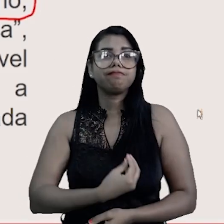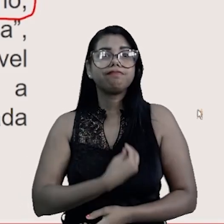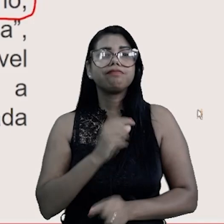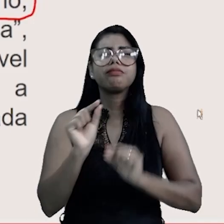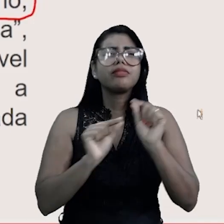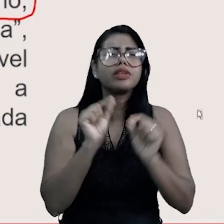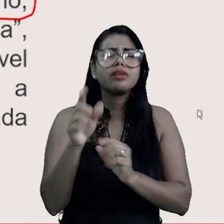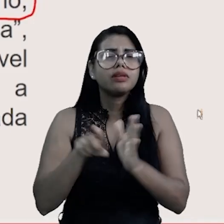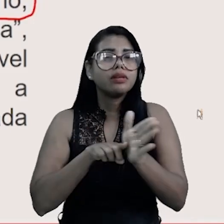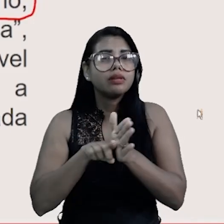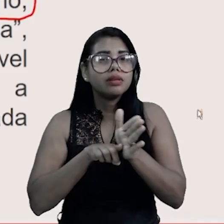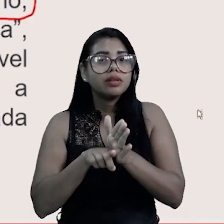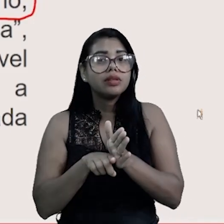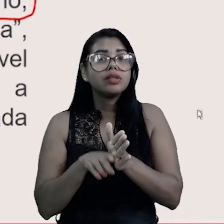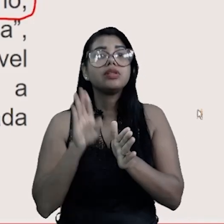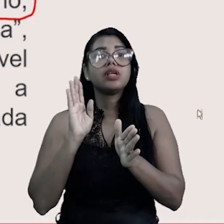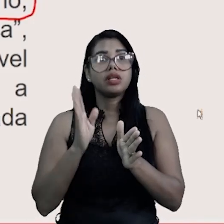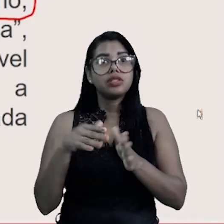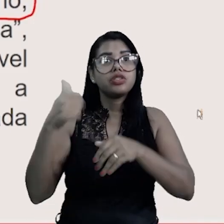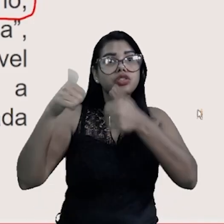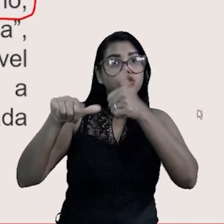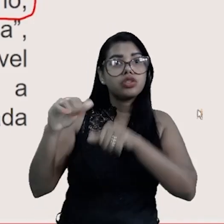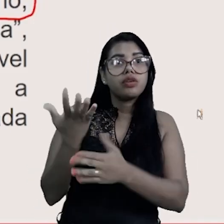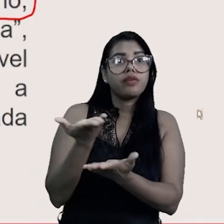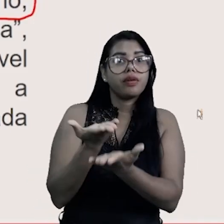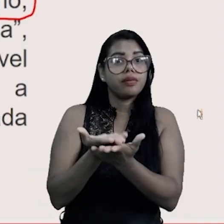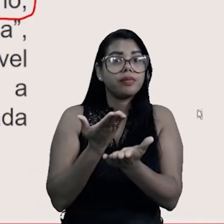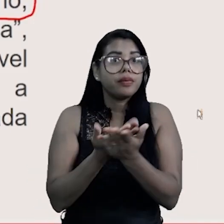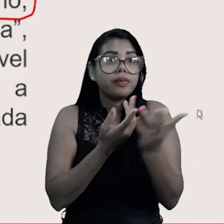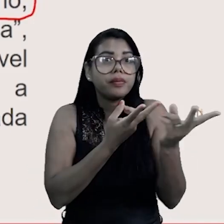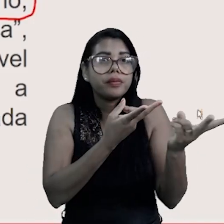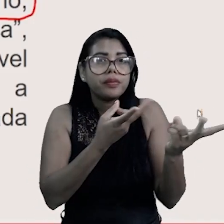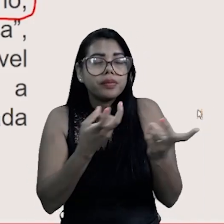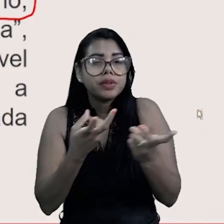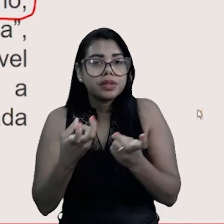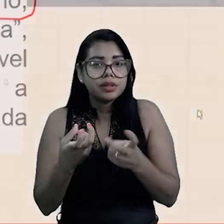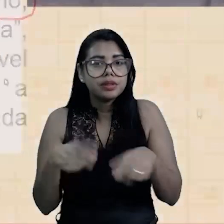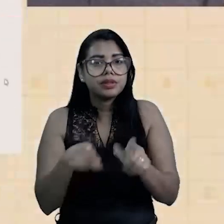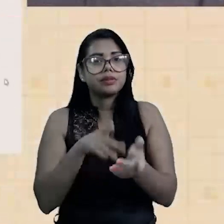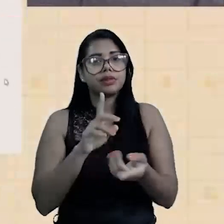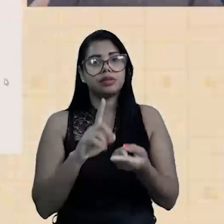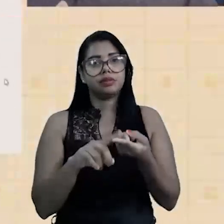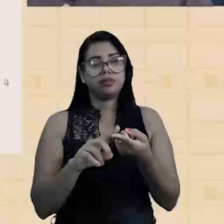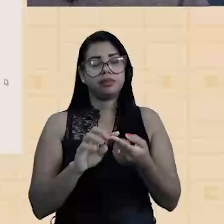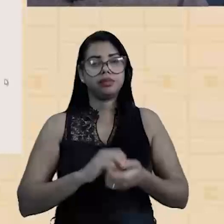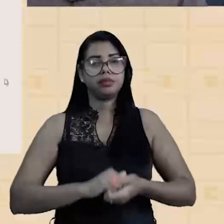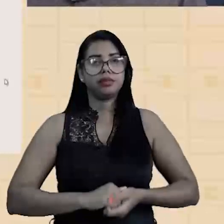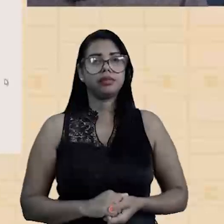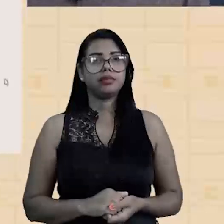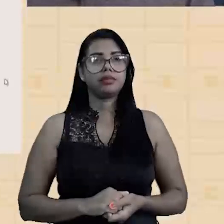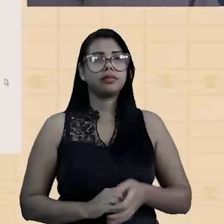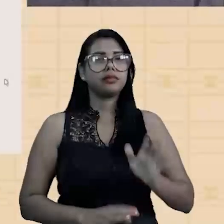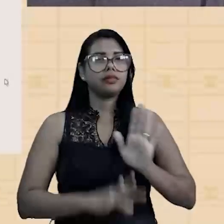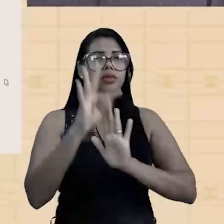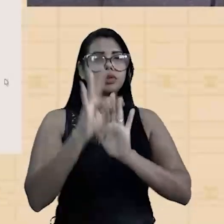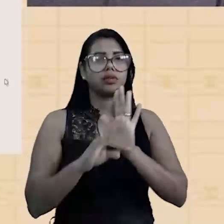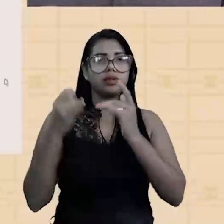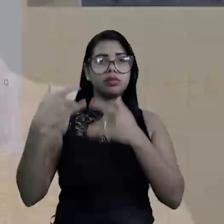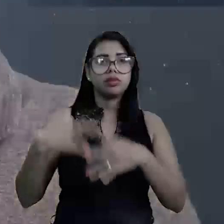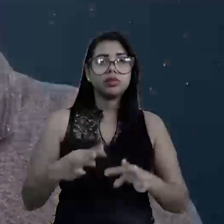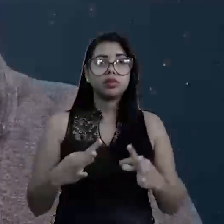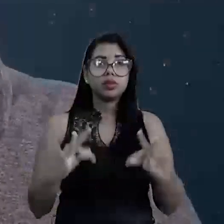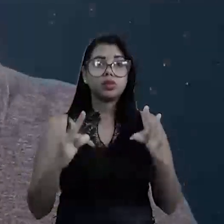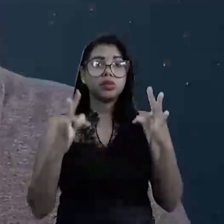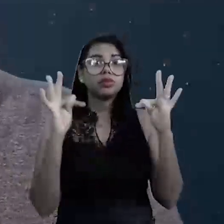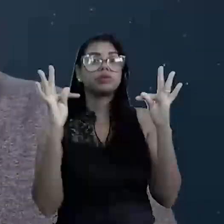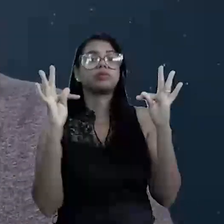prévia. E aí você vai já percebendo dentro do teu borrão lá, né, se for um texto que fale sobre tecnologia, né,